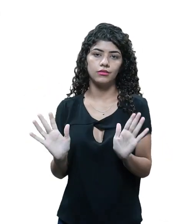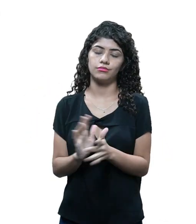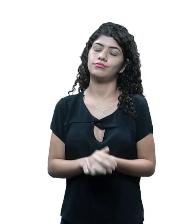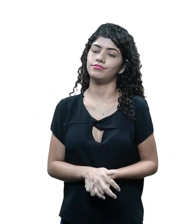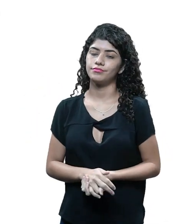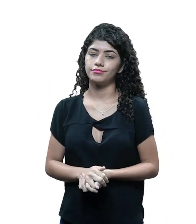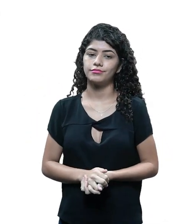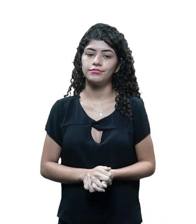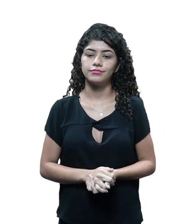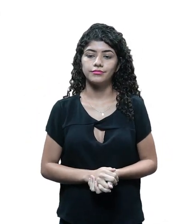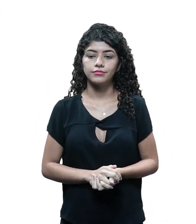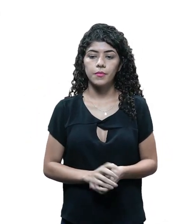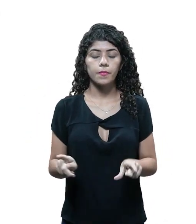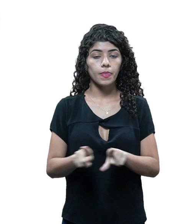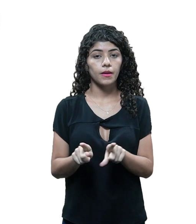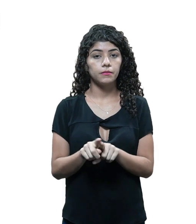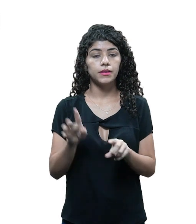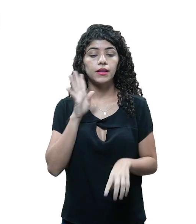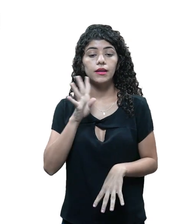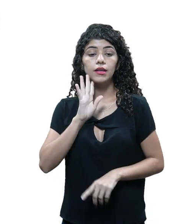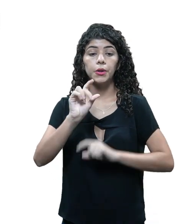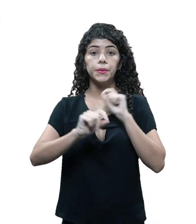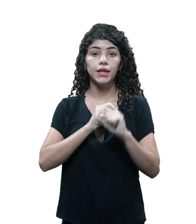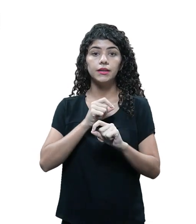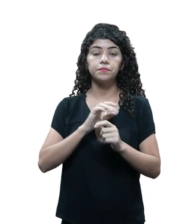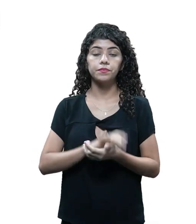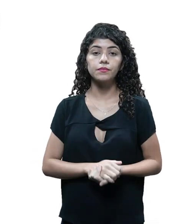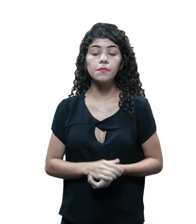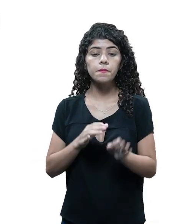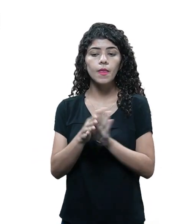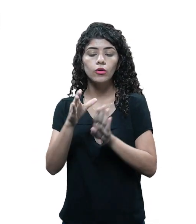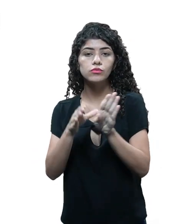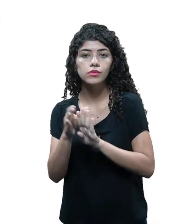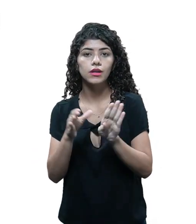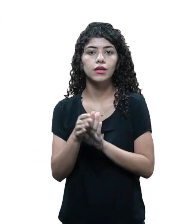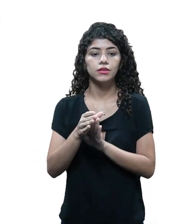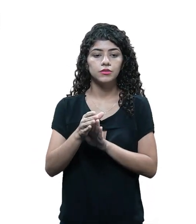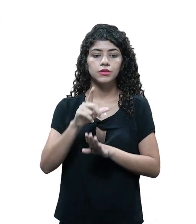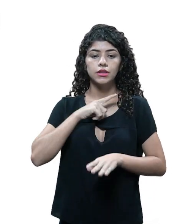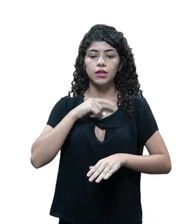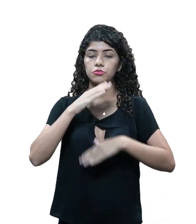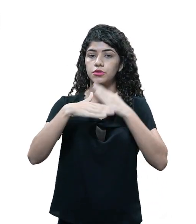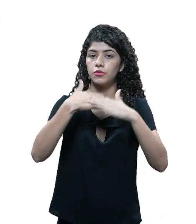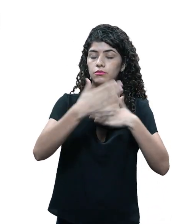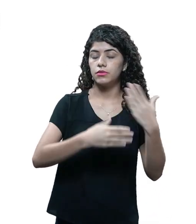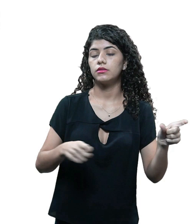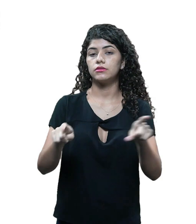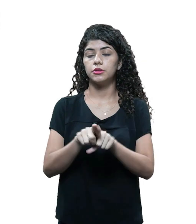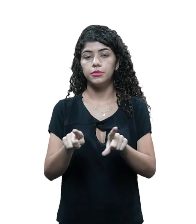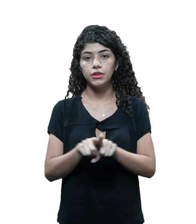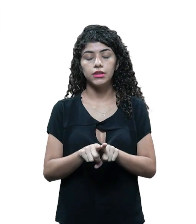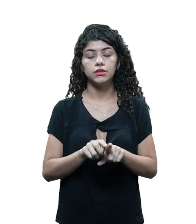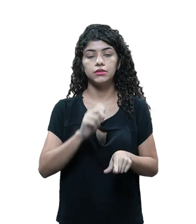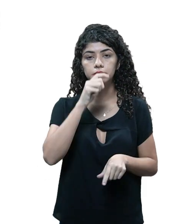ainda do processo da criação. Outra coisa legal são as consultorias de roteiro. Alguns editais de desenvolvimento